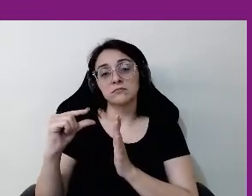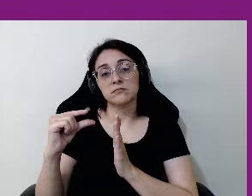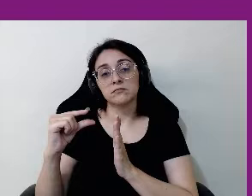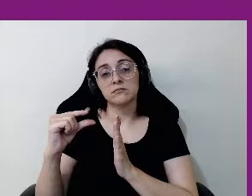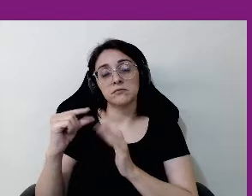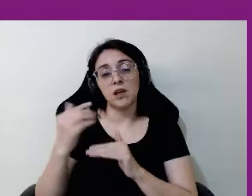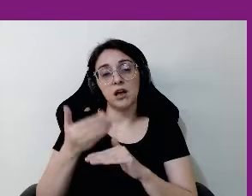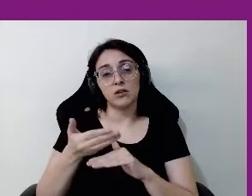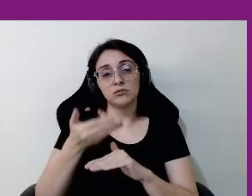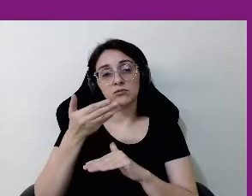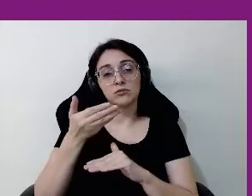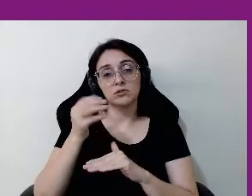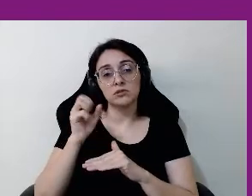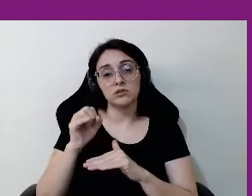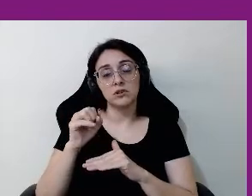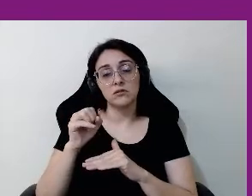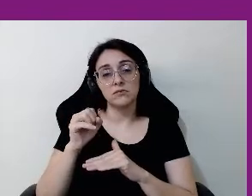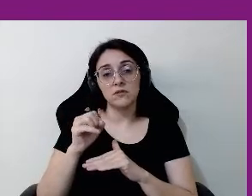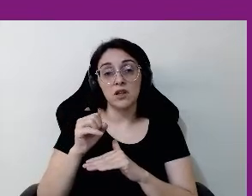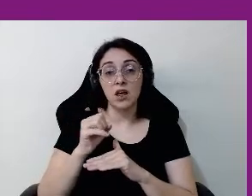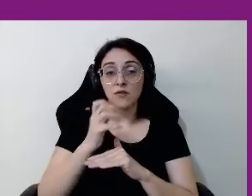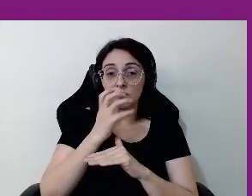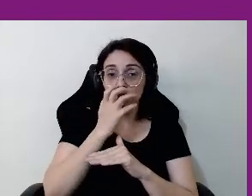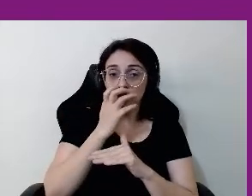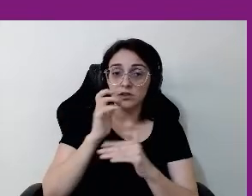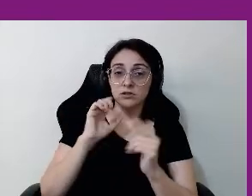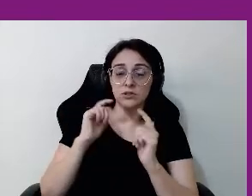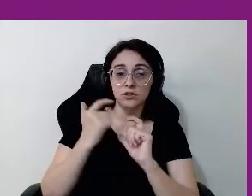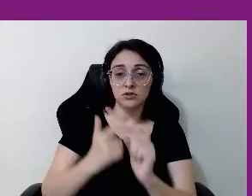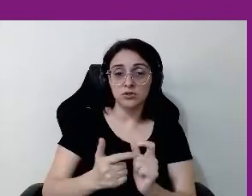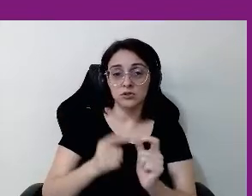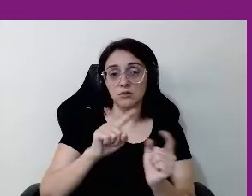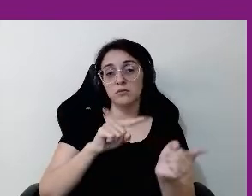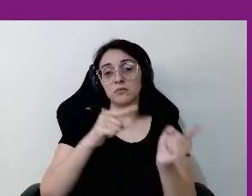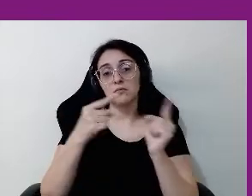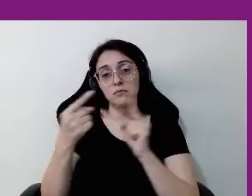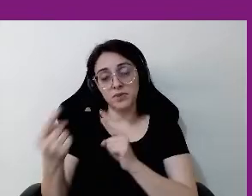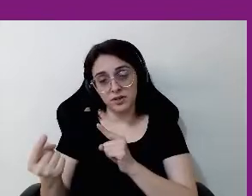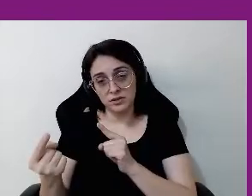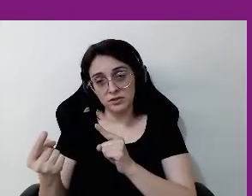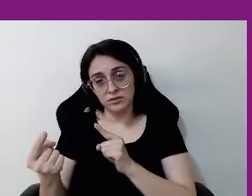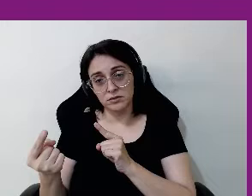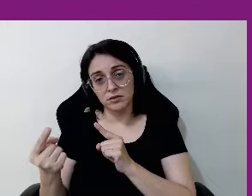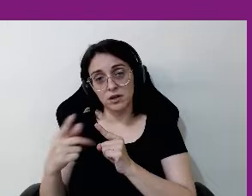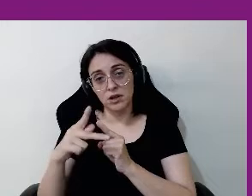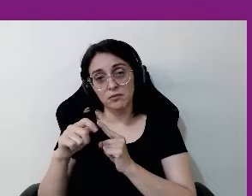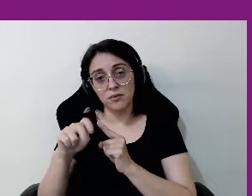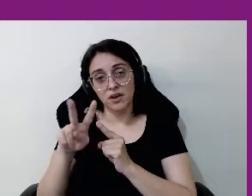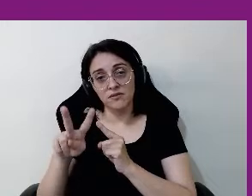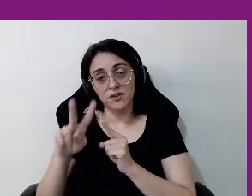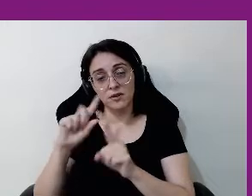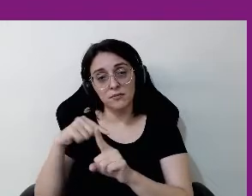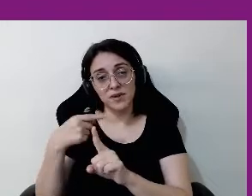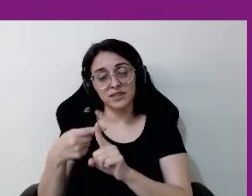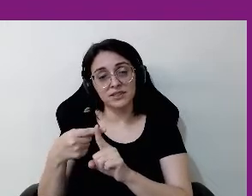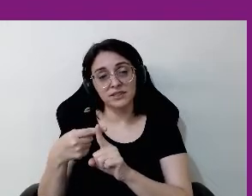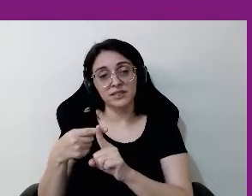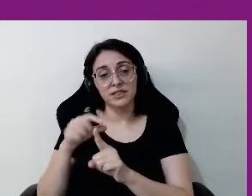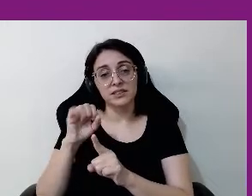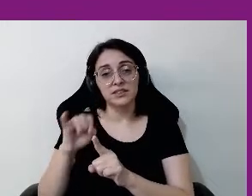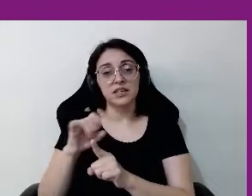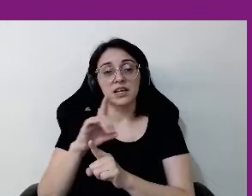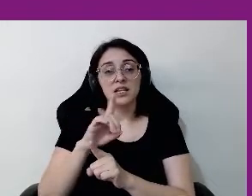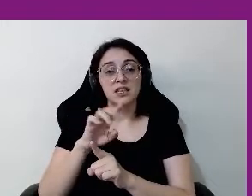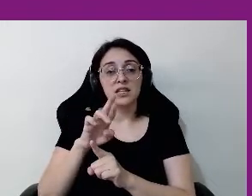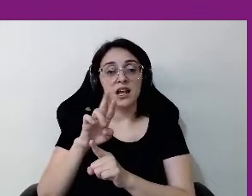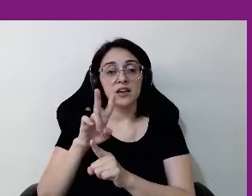quando o paciente vai da ventilação convencional para o modo PAV+. E se o driving pressure for